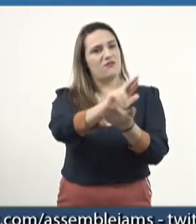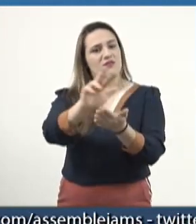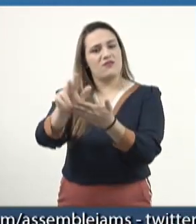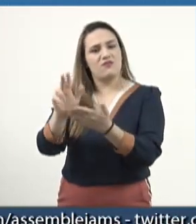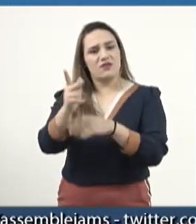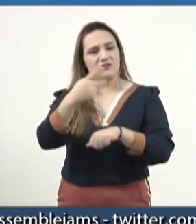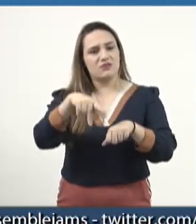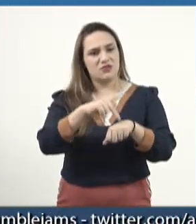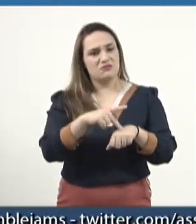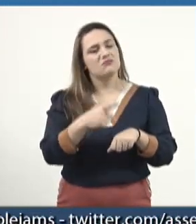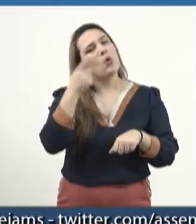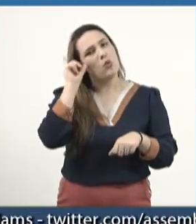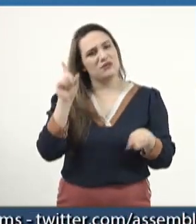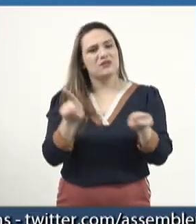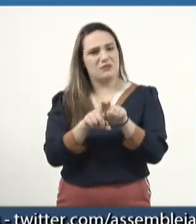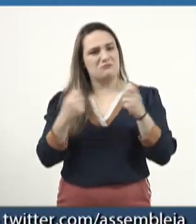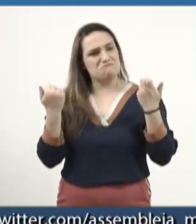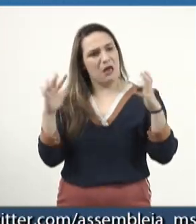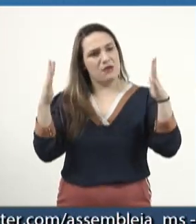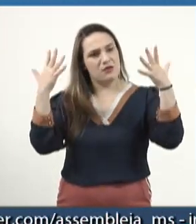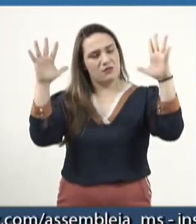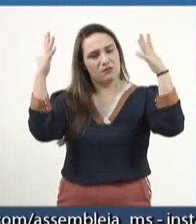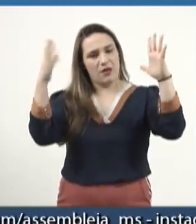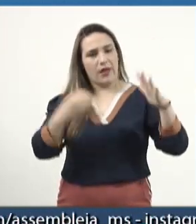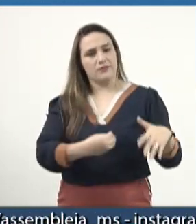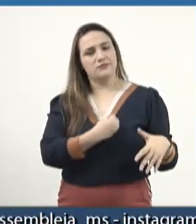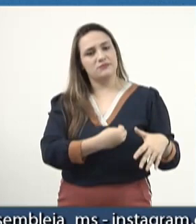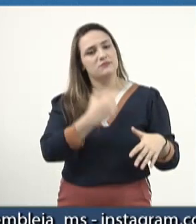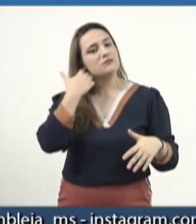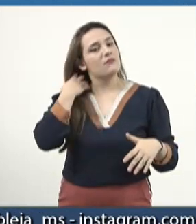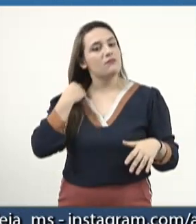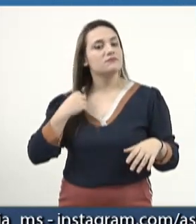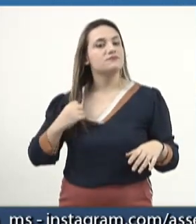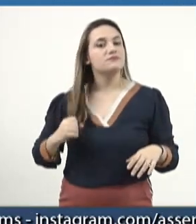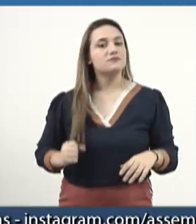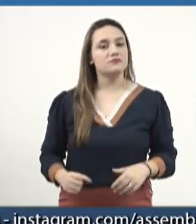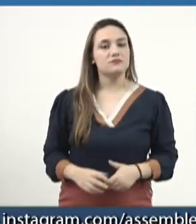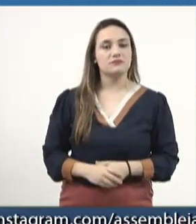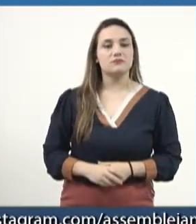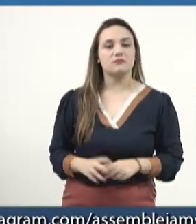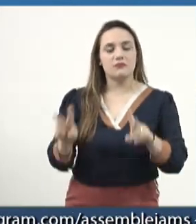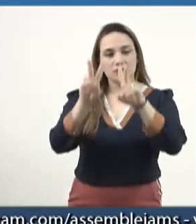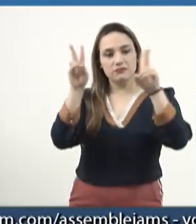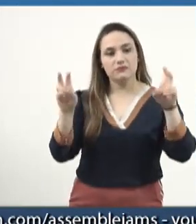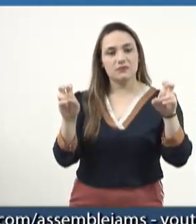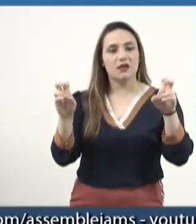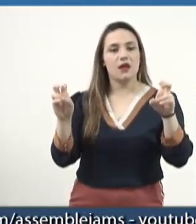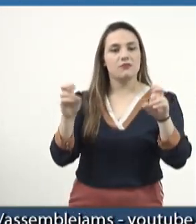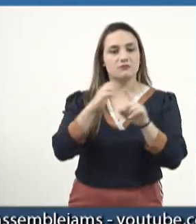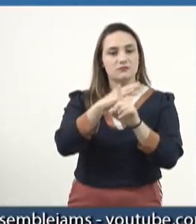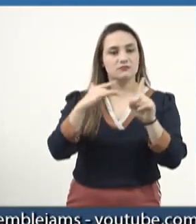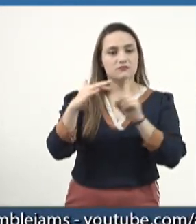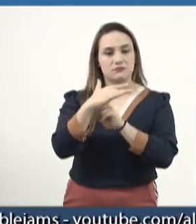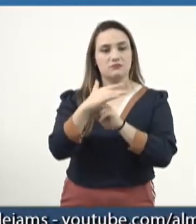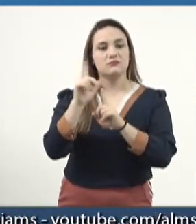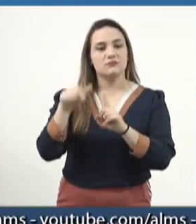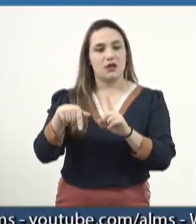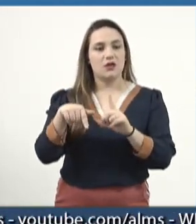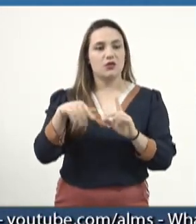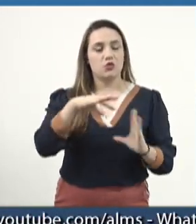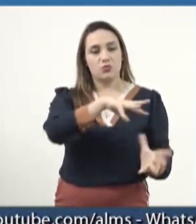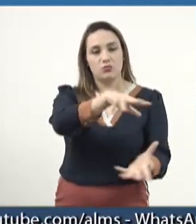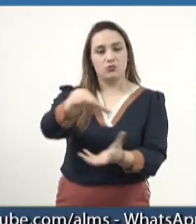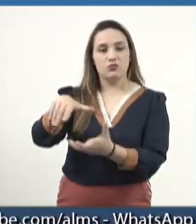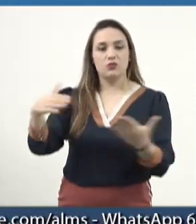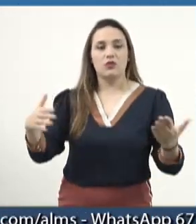foi memorável também a participação dele, com a pauta do debate climático, que é o que o mundo inteiro olha